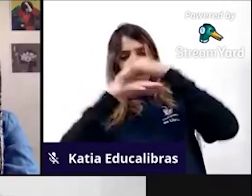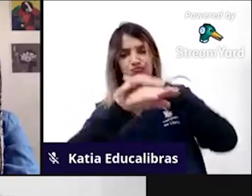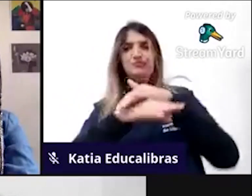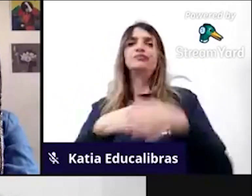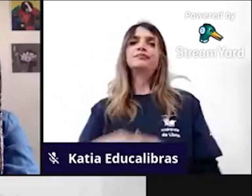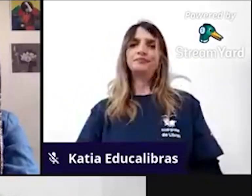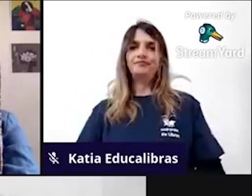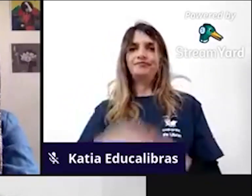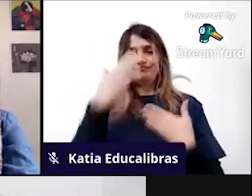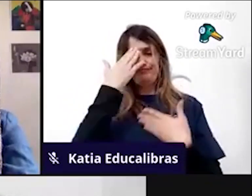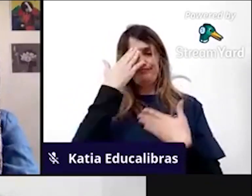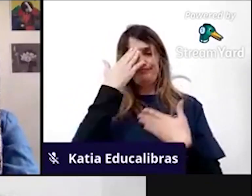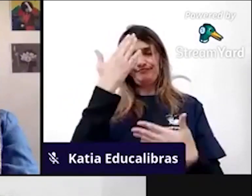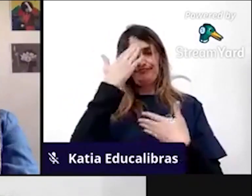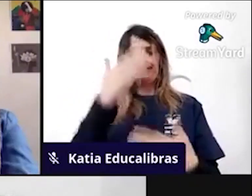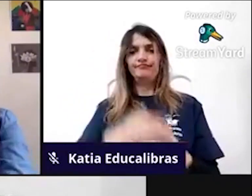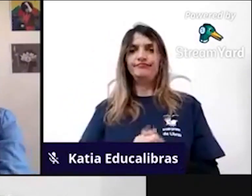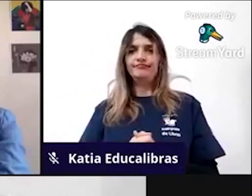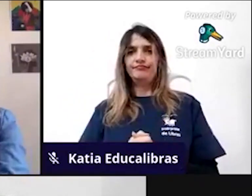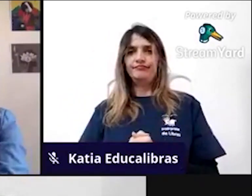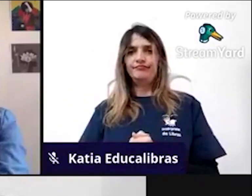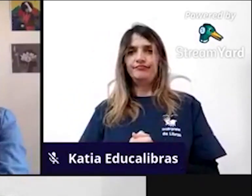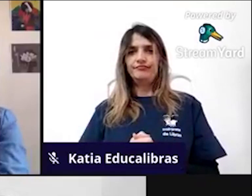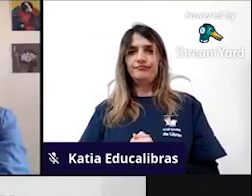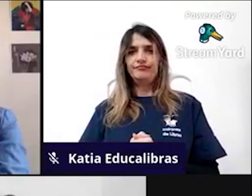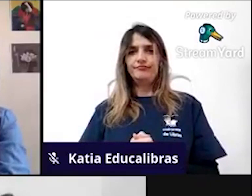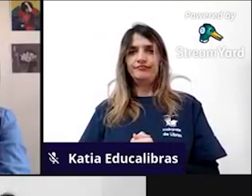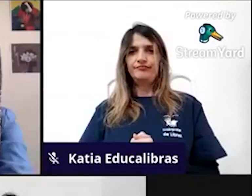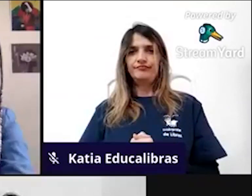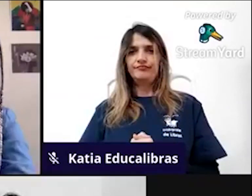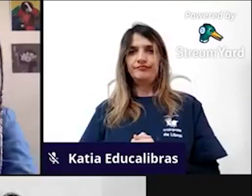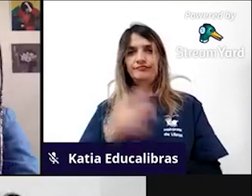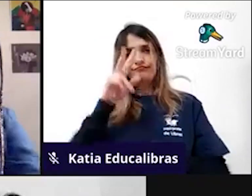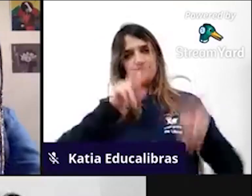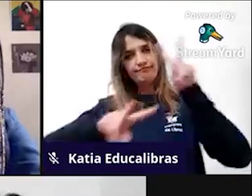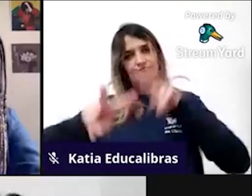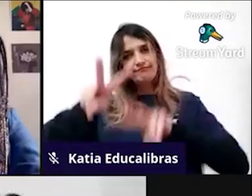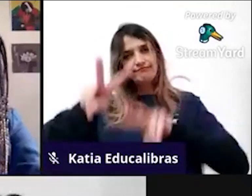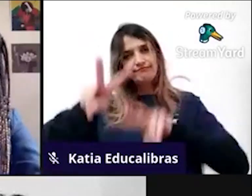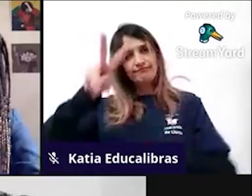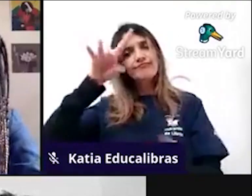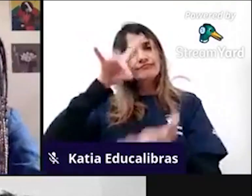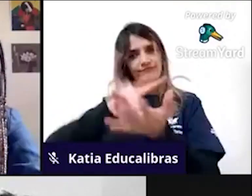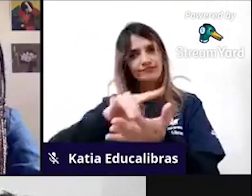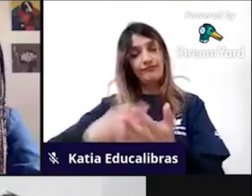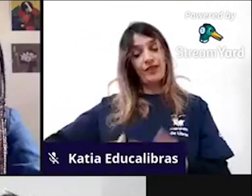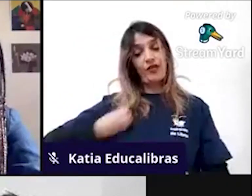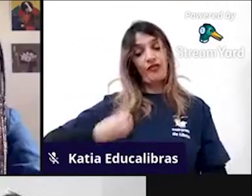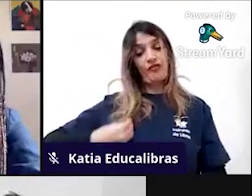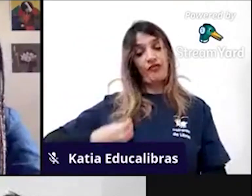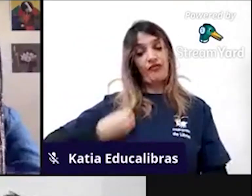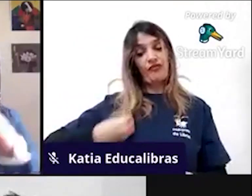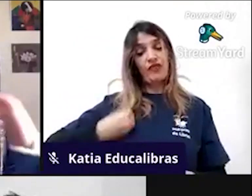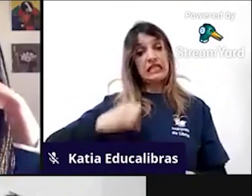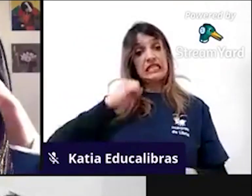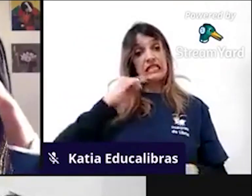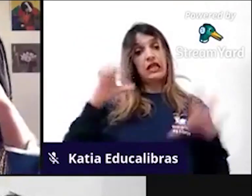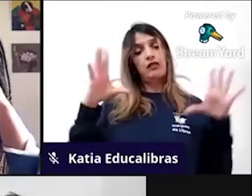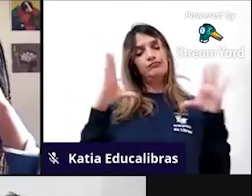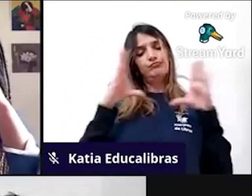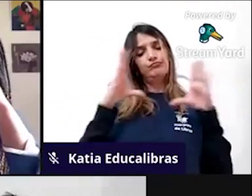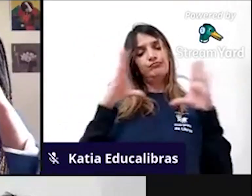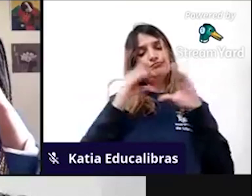Com gratidão, mãos puras e olhar sincero, possa minha vida se apagar na tua